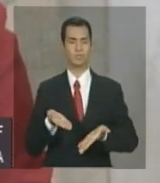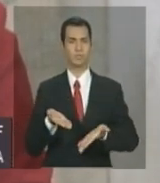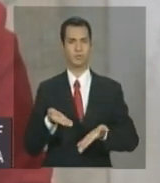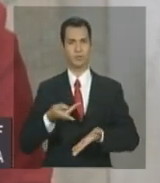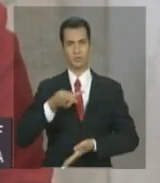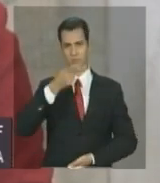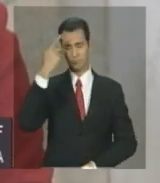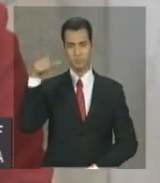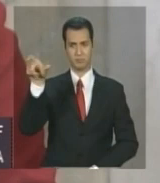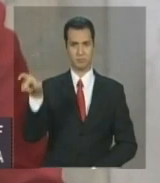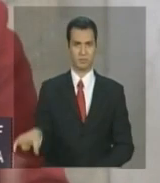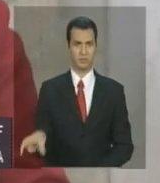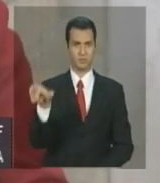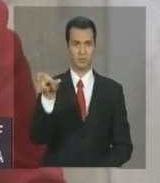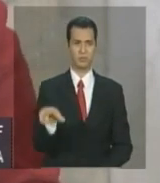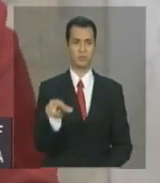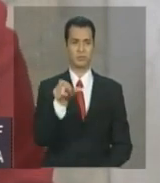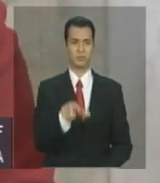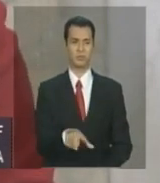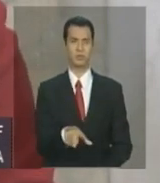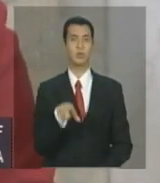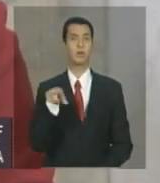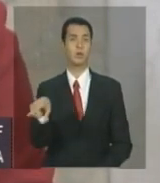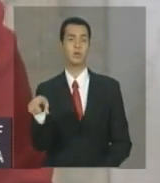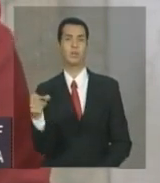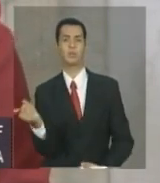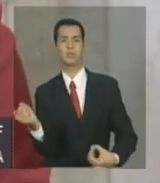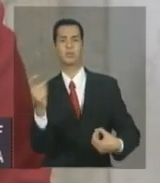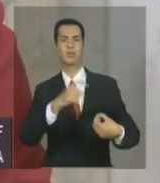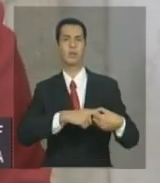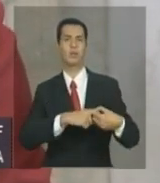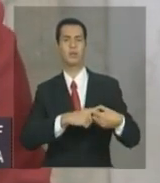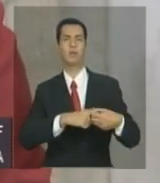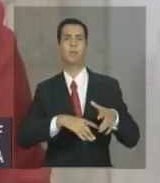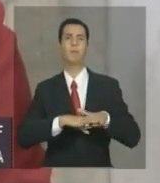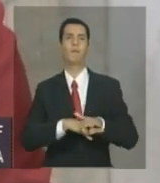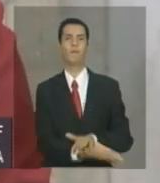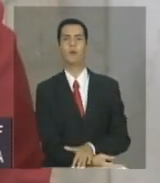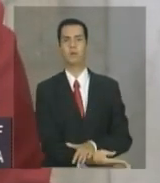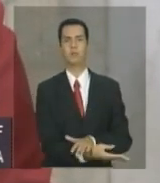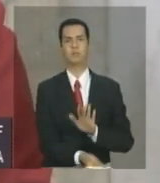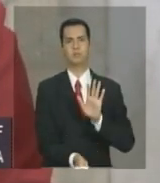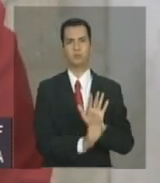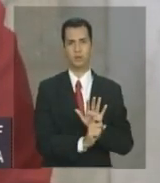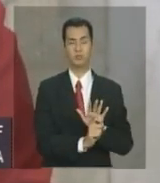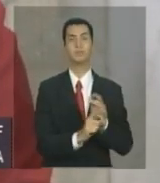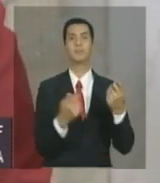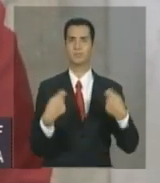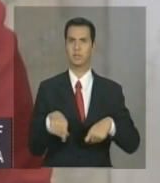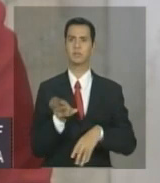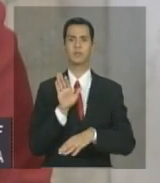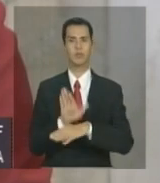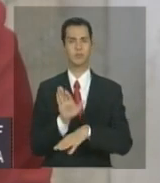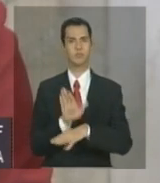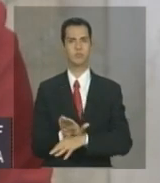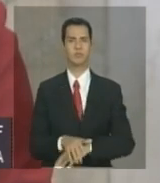aqueles que caíram à mercê do tráfico,